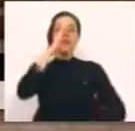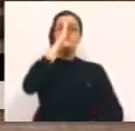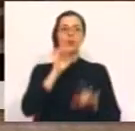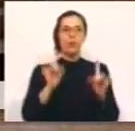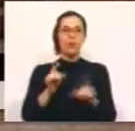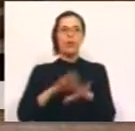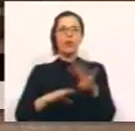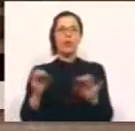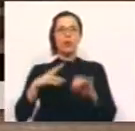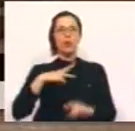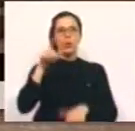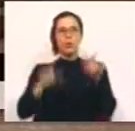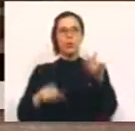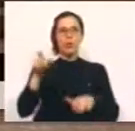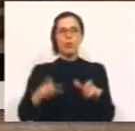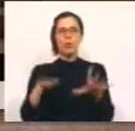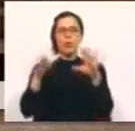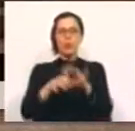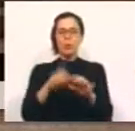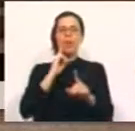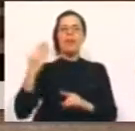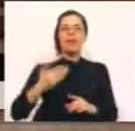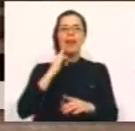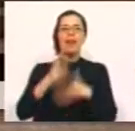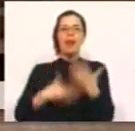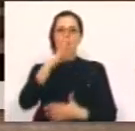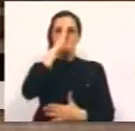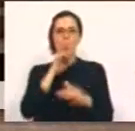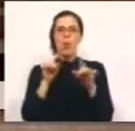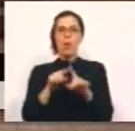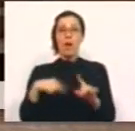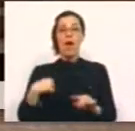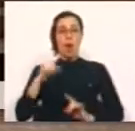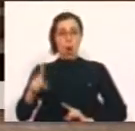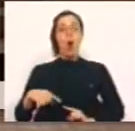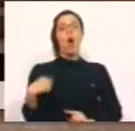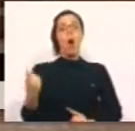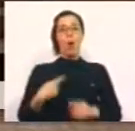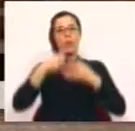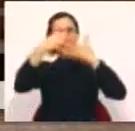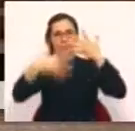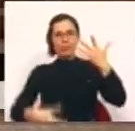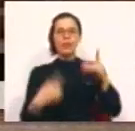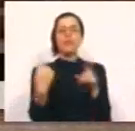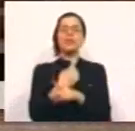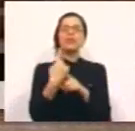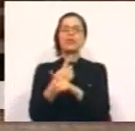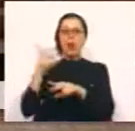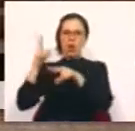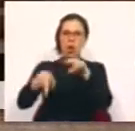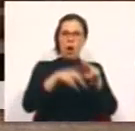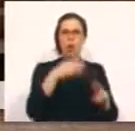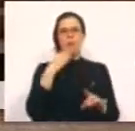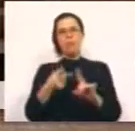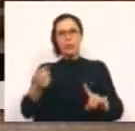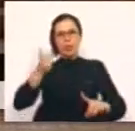E bem fizeram os portugueses, porque se a direita continuasse no governo, estaríamos agora a elencar o universo de cortes, de